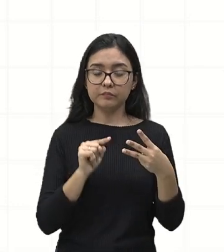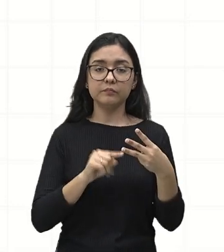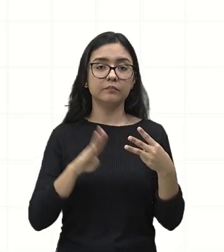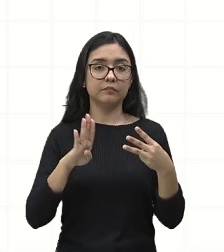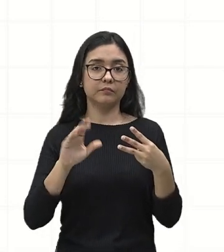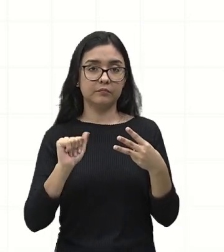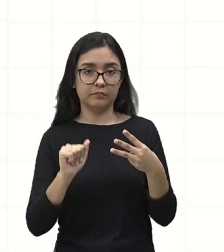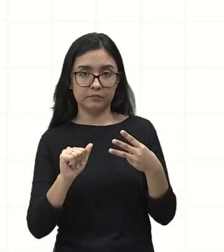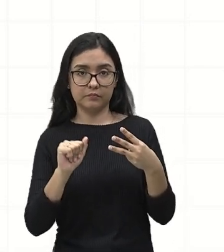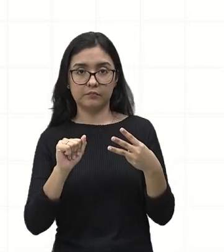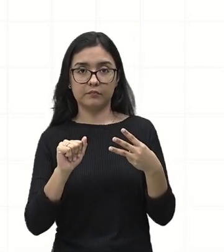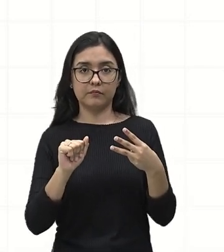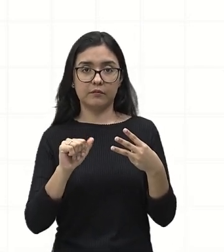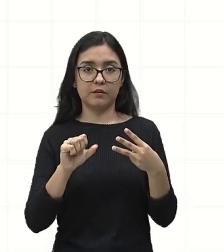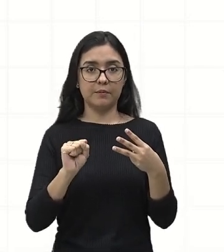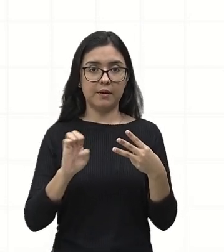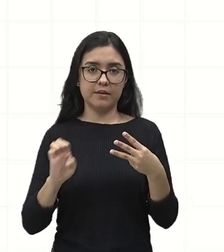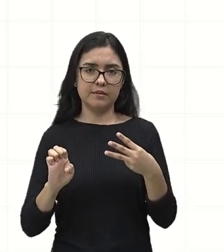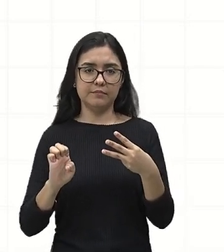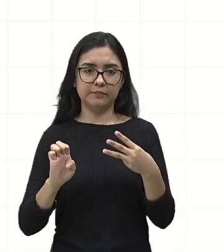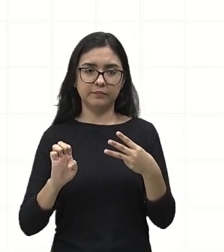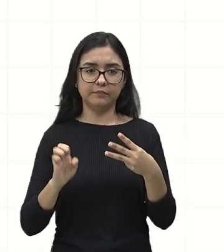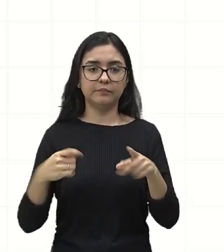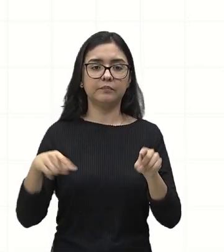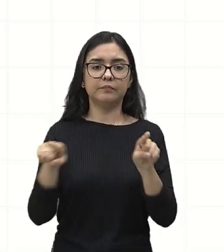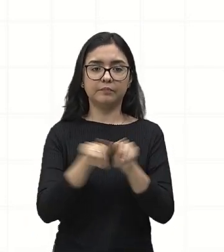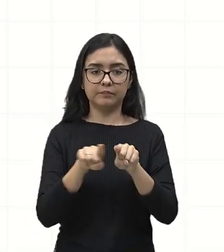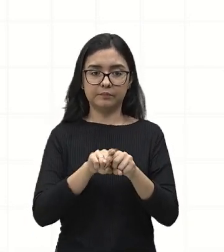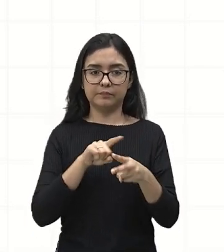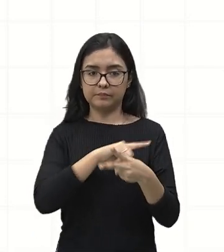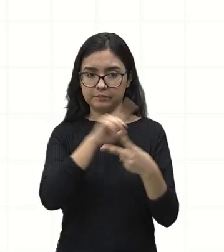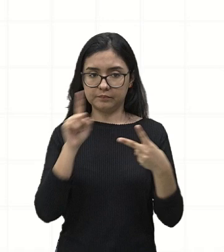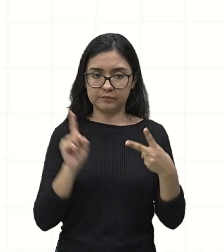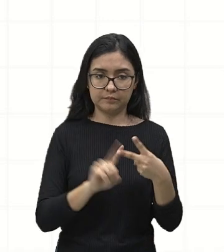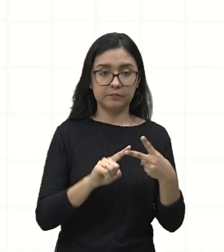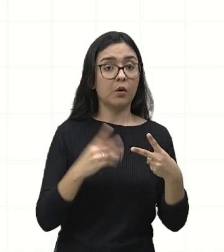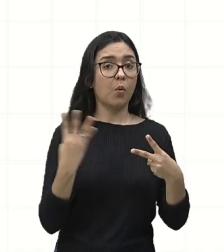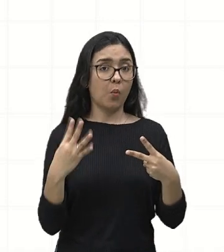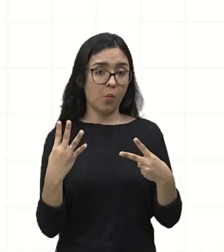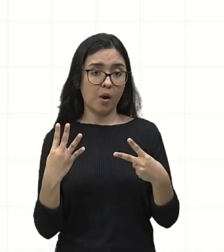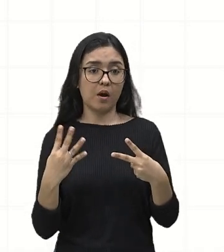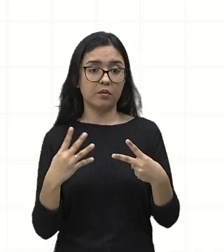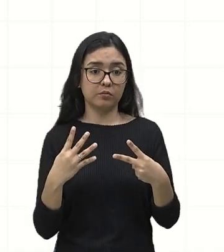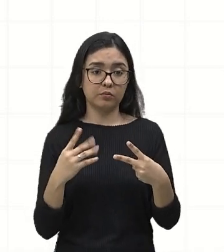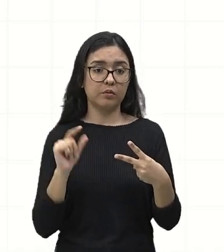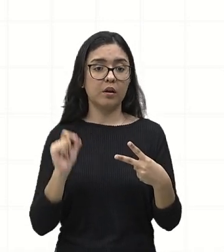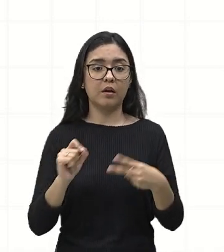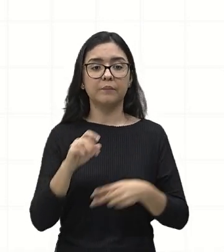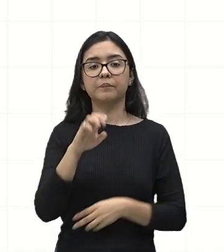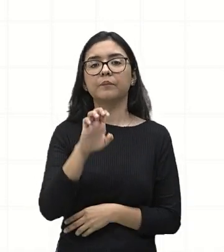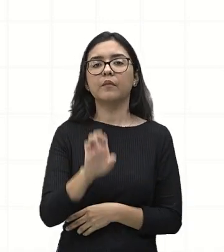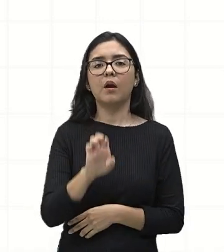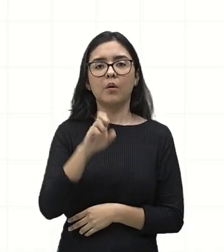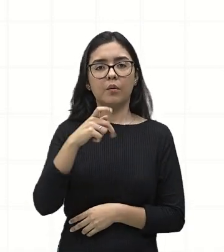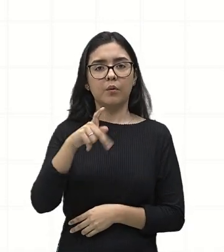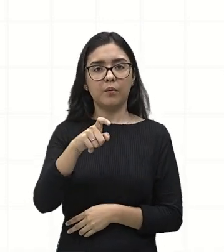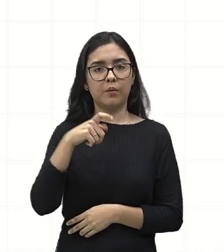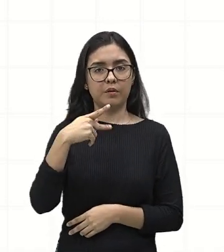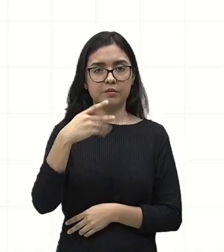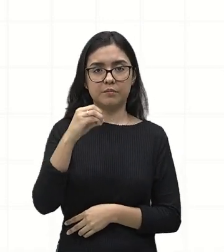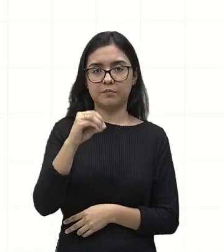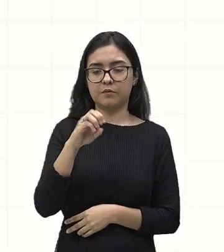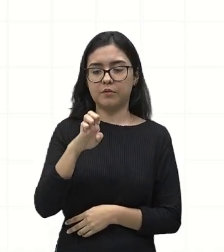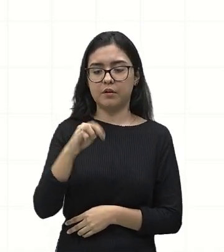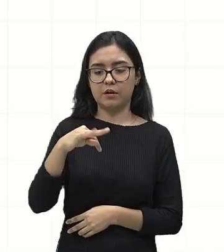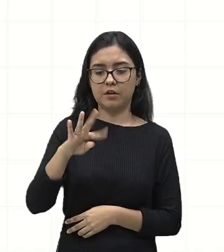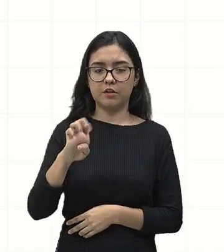o expoente e o resultado, né, é a potência. Então,